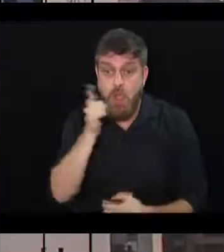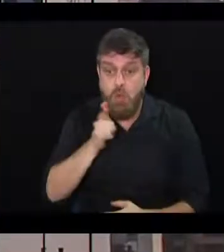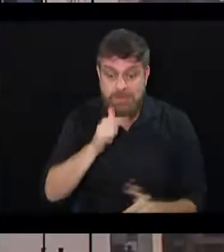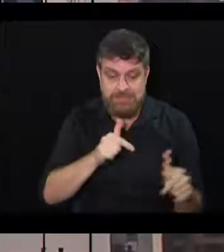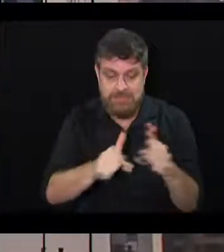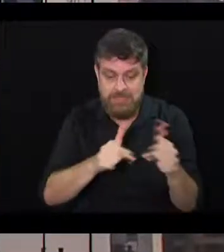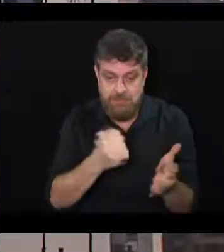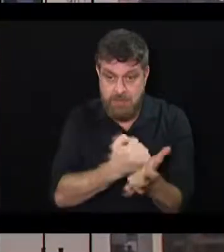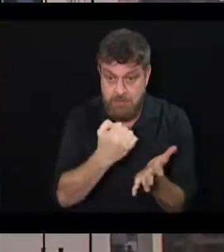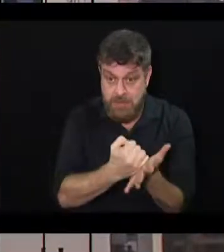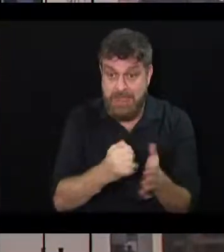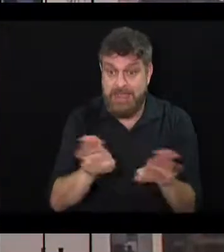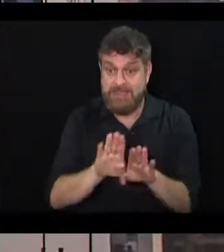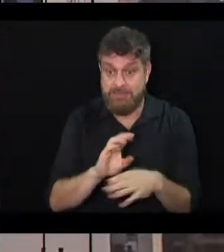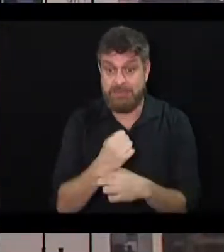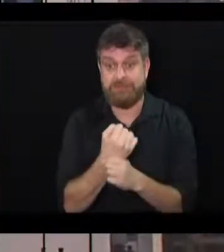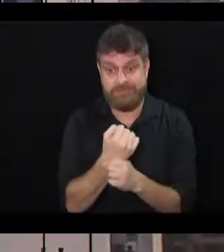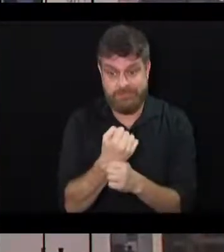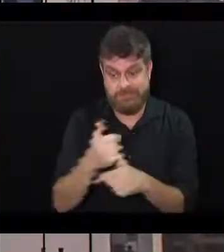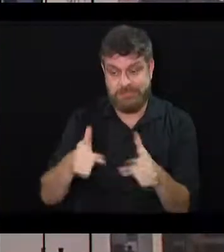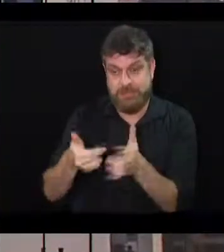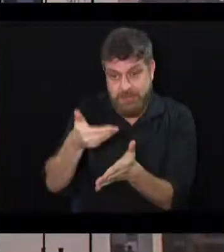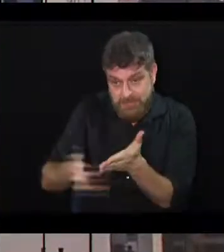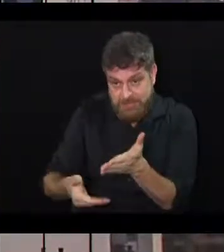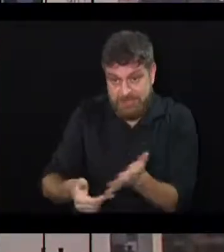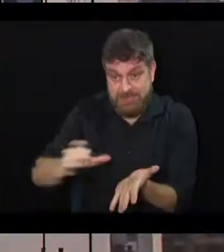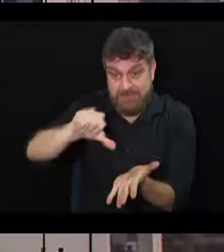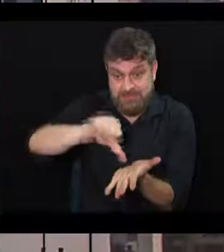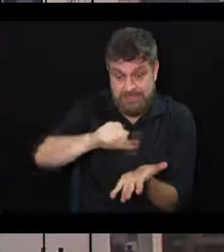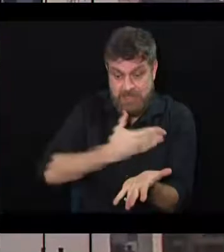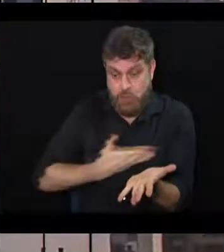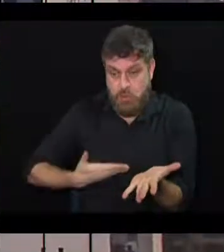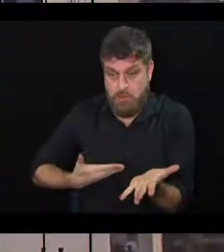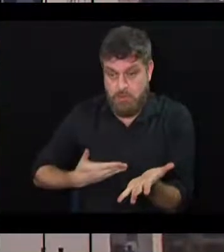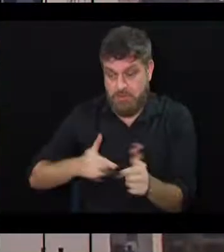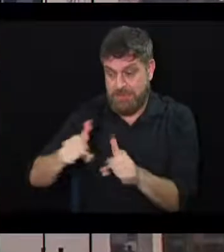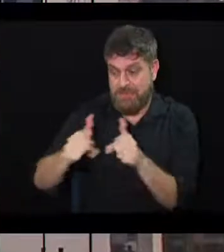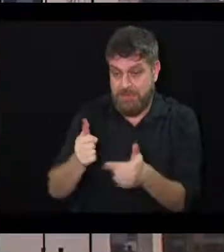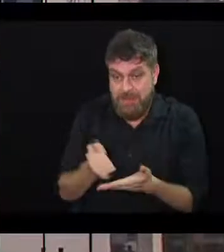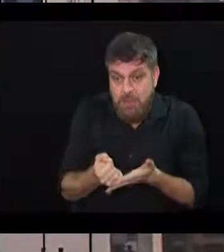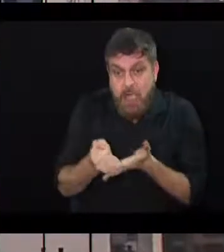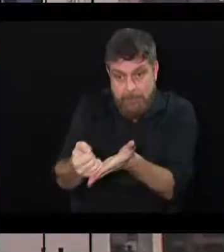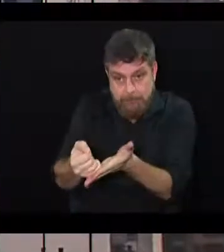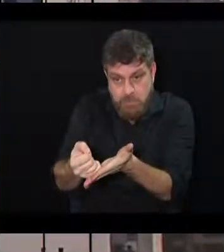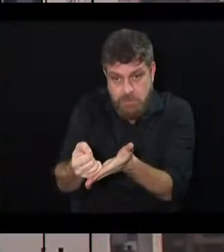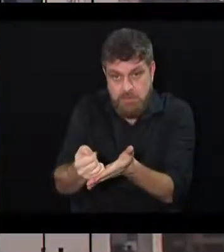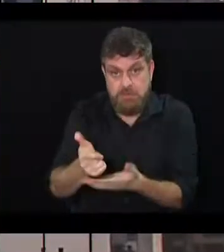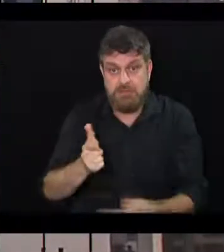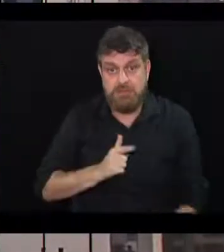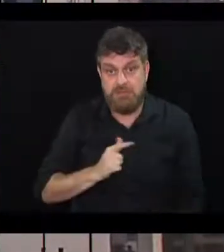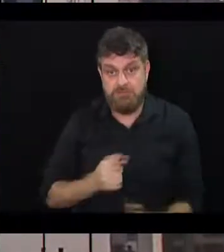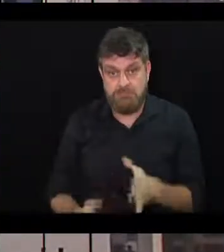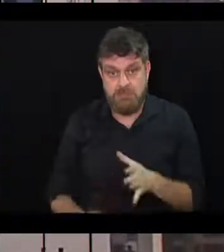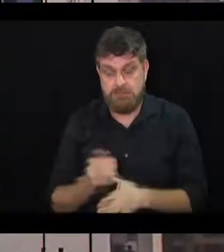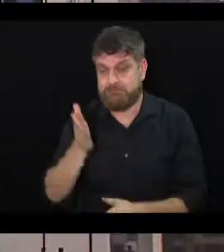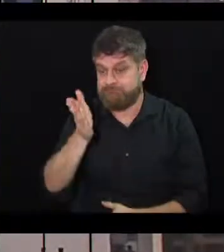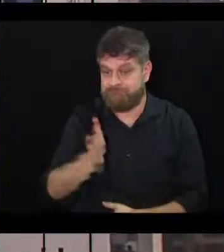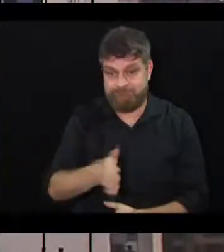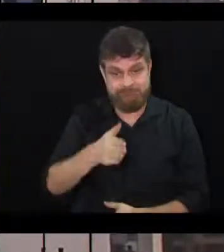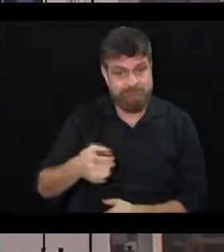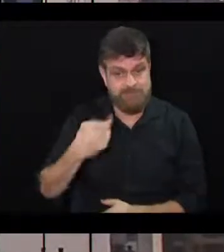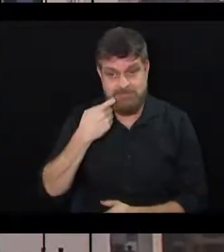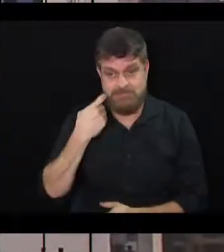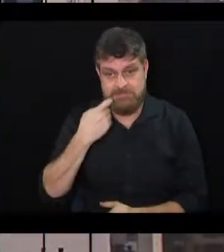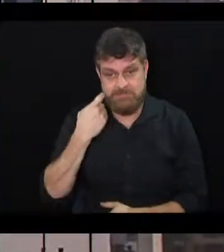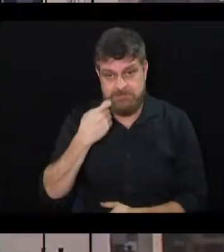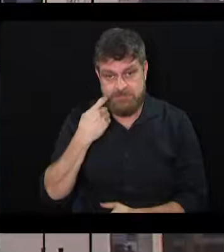e seguro-desemprego no Centro Público de Apoio ao Trabalhador de Campinas vai ser suspenso nesta